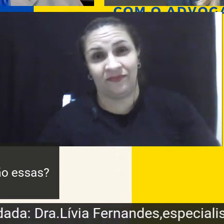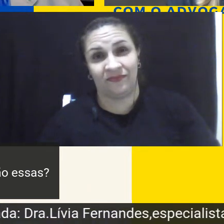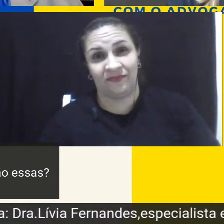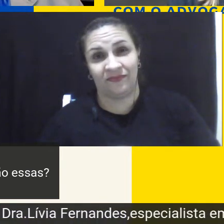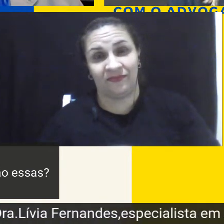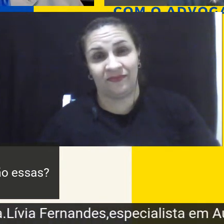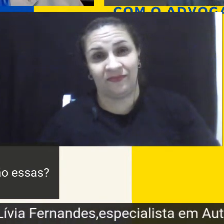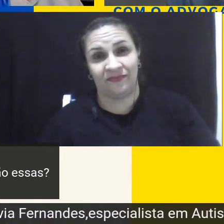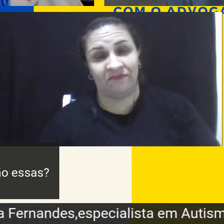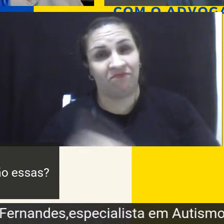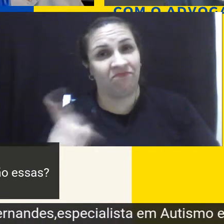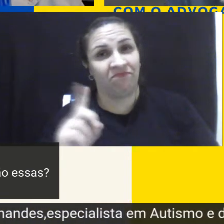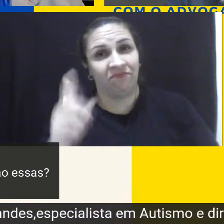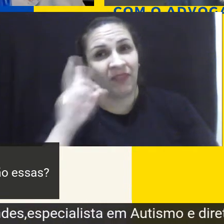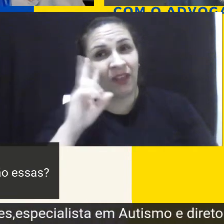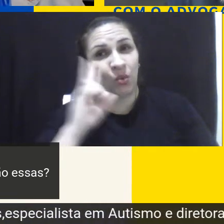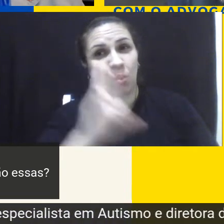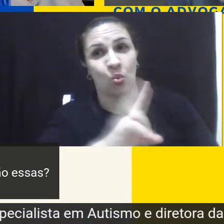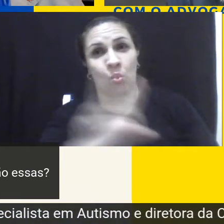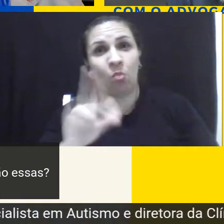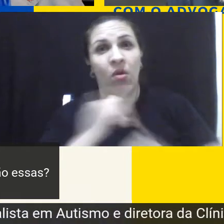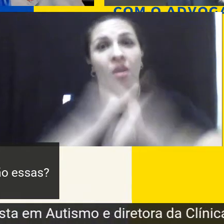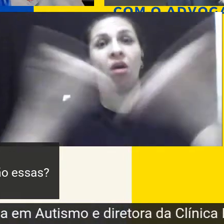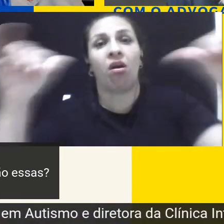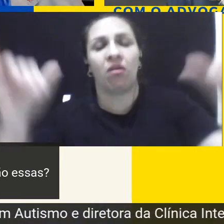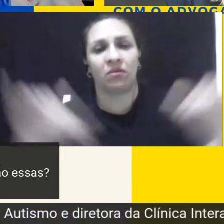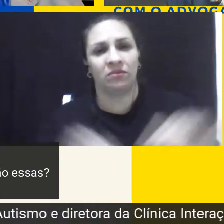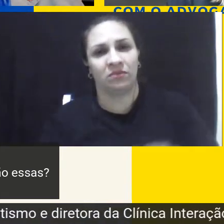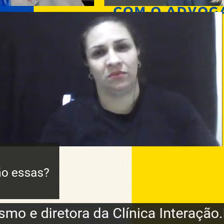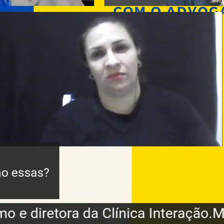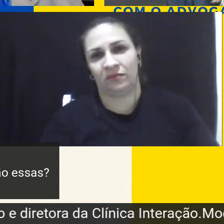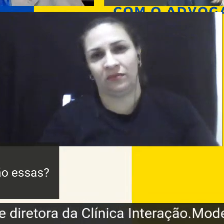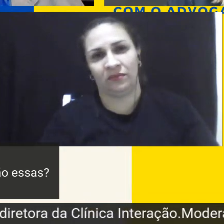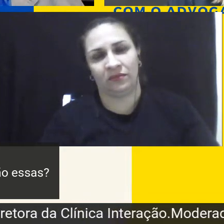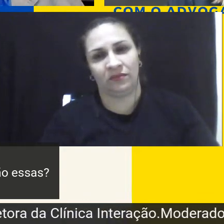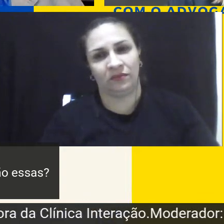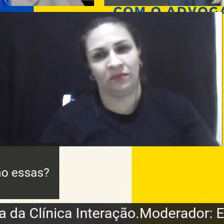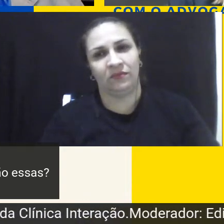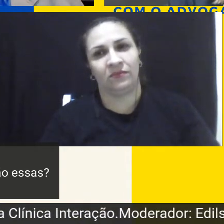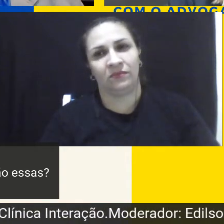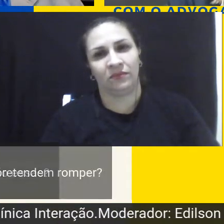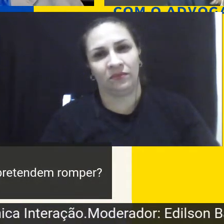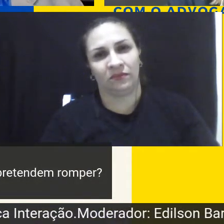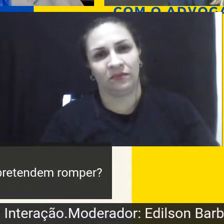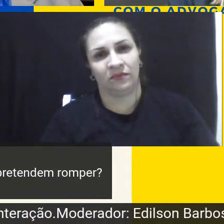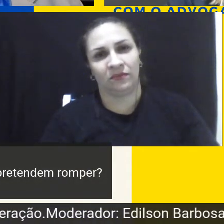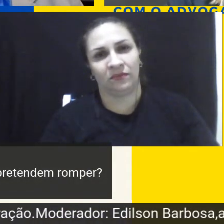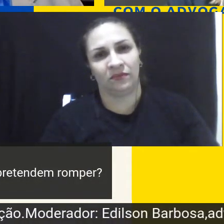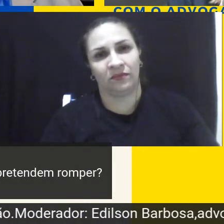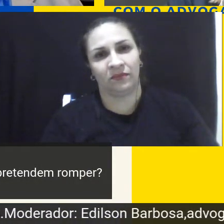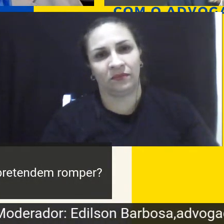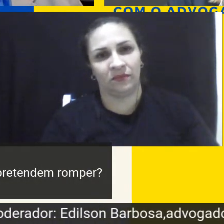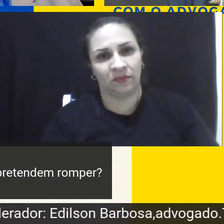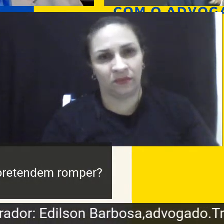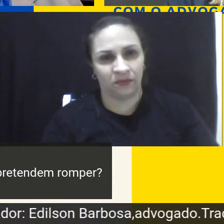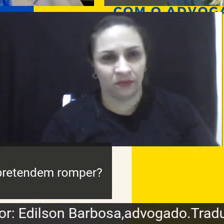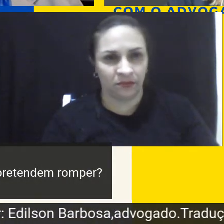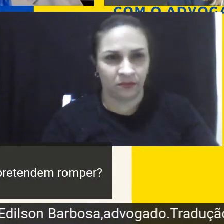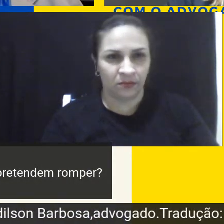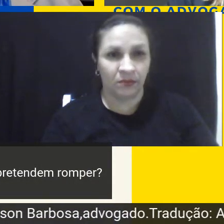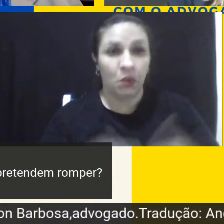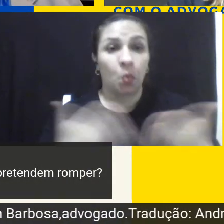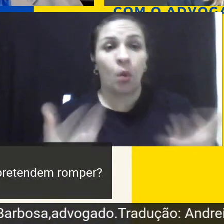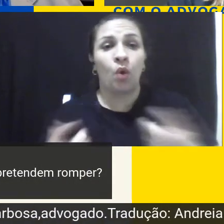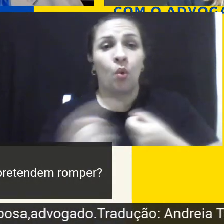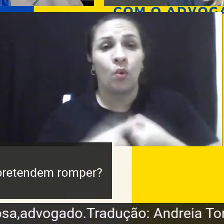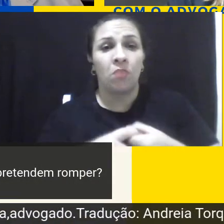Quais são Não, essas? Aí a gente. não Se entendi a pergunta. não, ele fala aqui novamente, olha, quais os